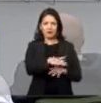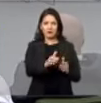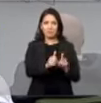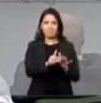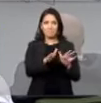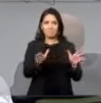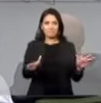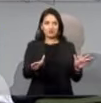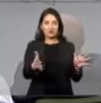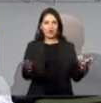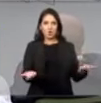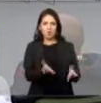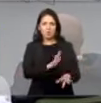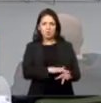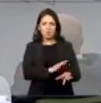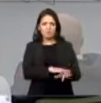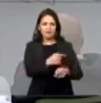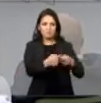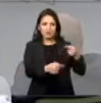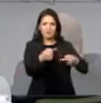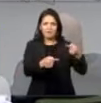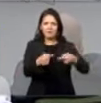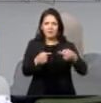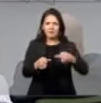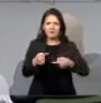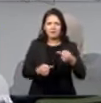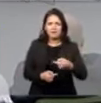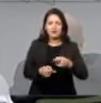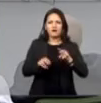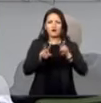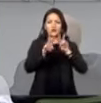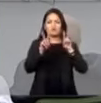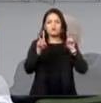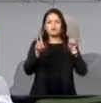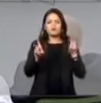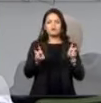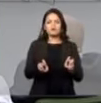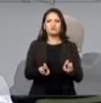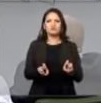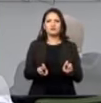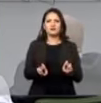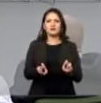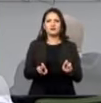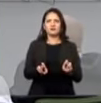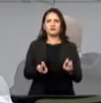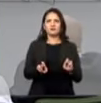para debater o tema da cultura,